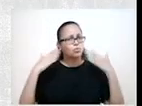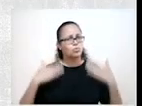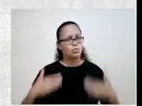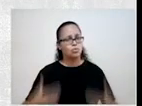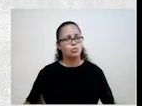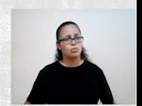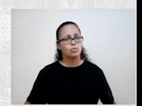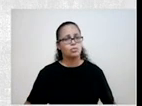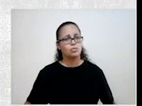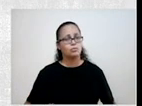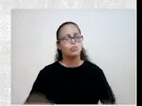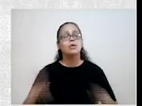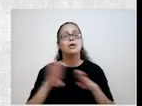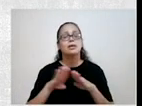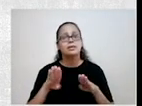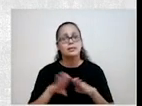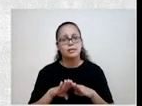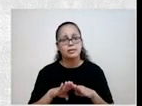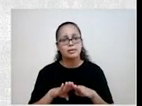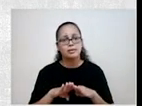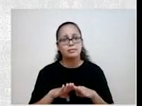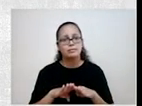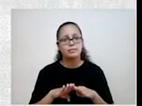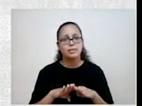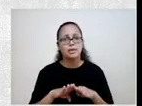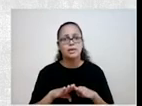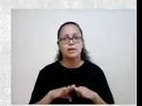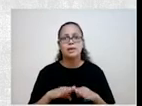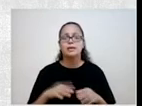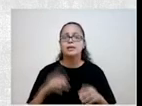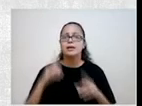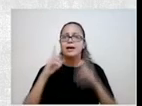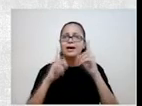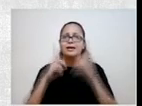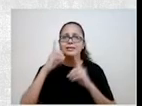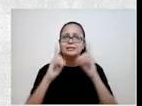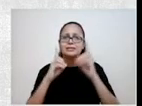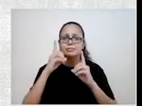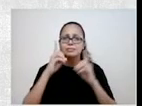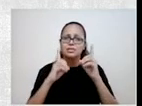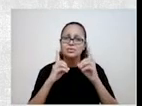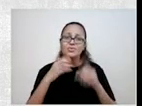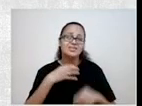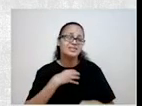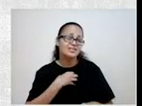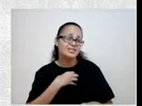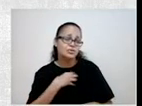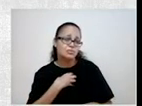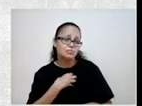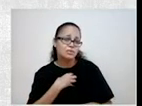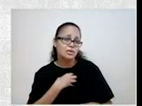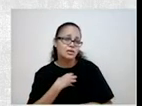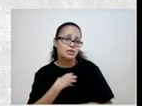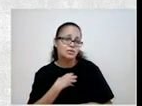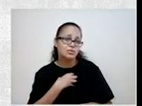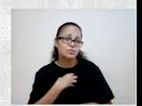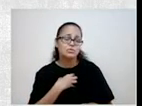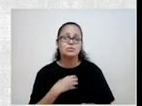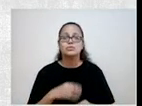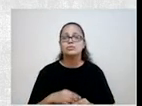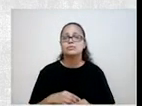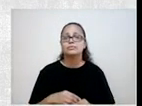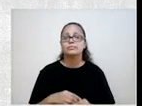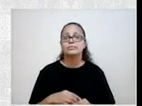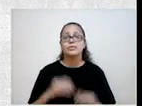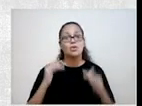foi possível notar as expressões humanas que representavam sentimentos, tensão dos músculos, os